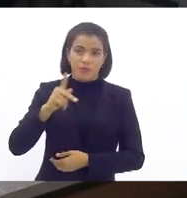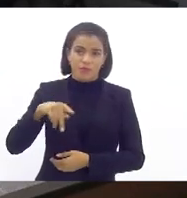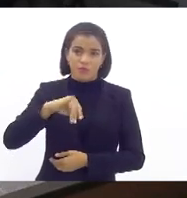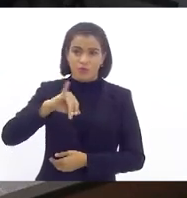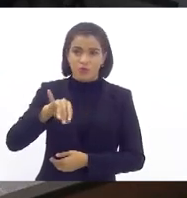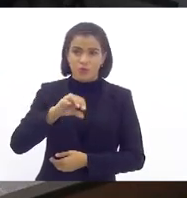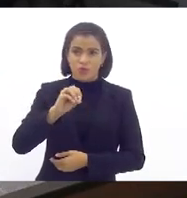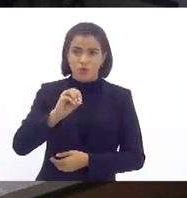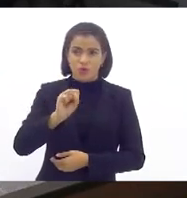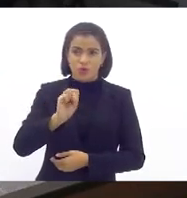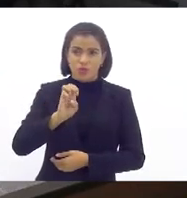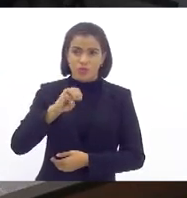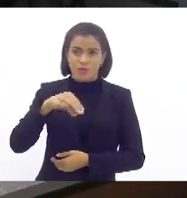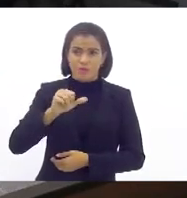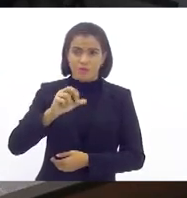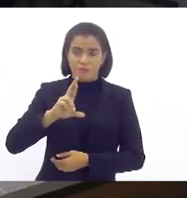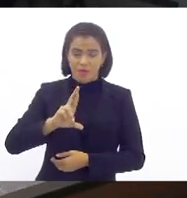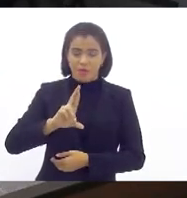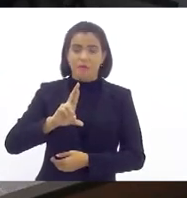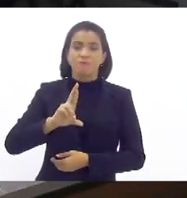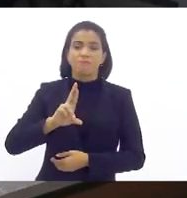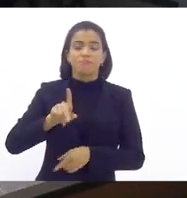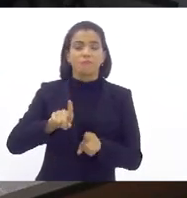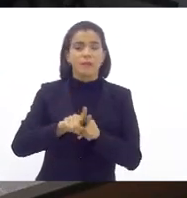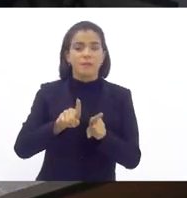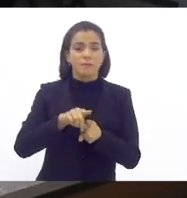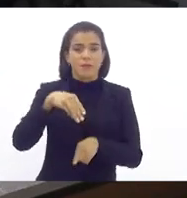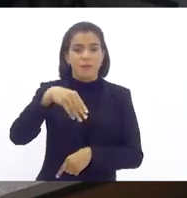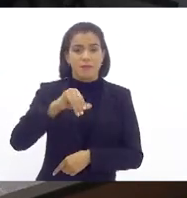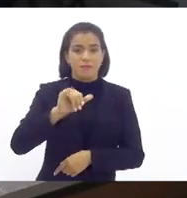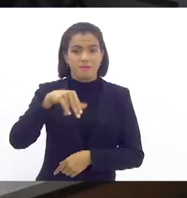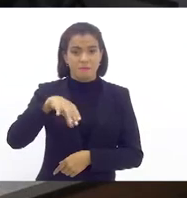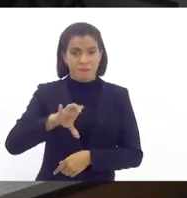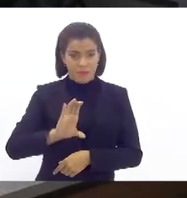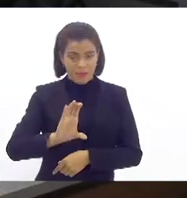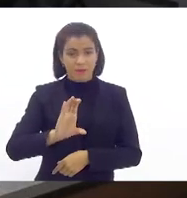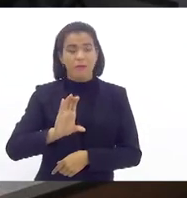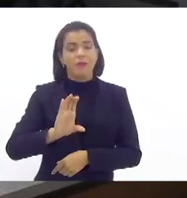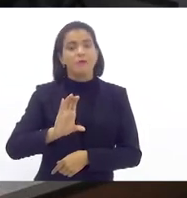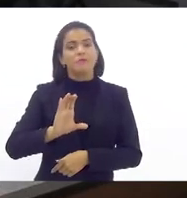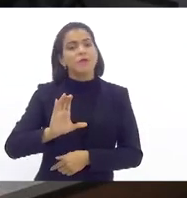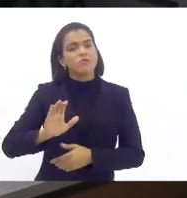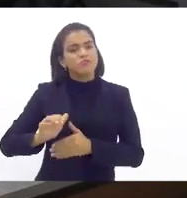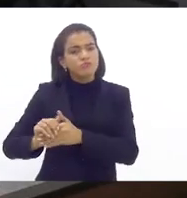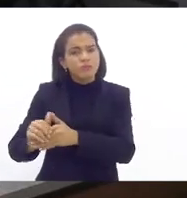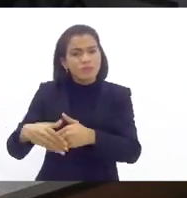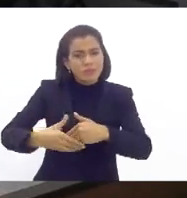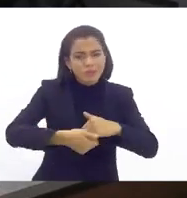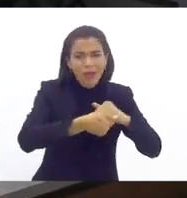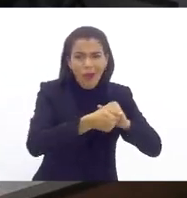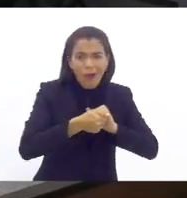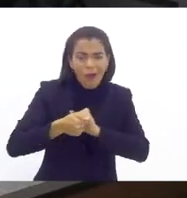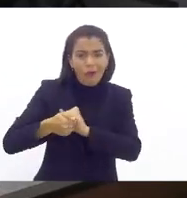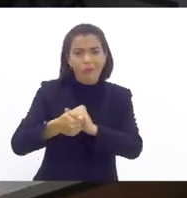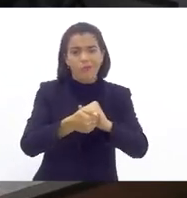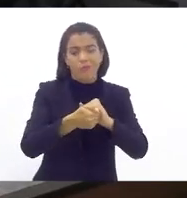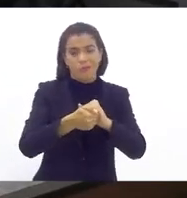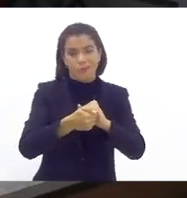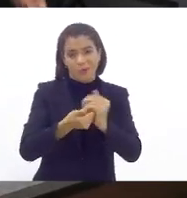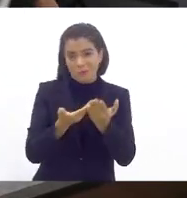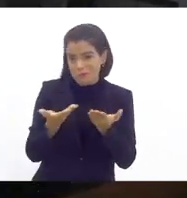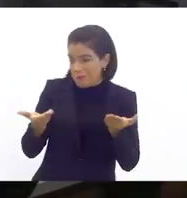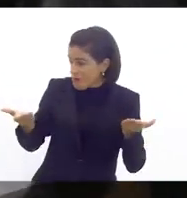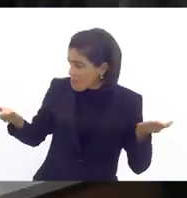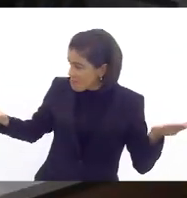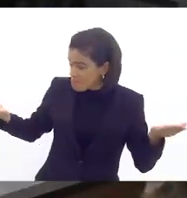no nome do professor Josemar Idumim, que, assim, saúdo toda a mesa. E dizer que é muito bacana